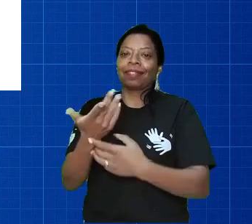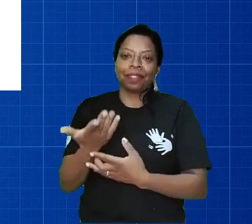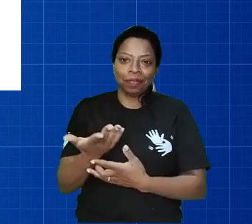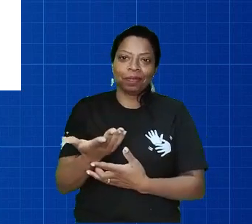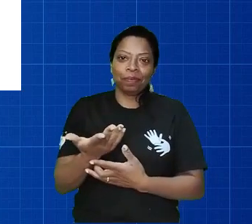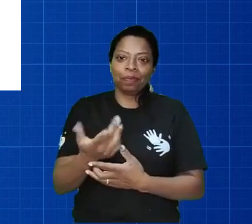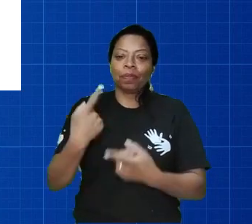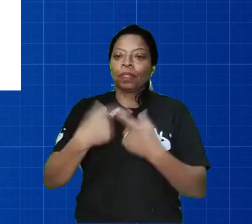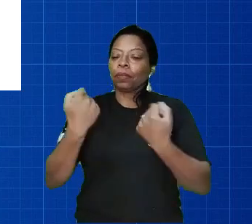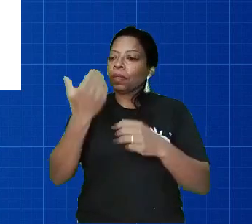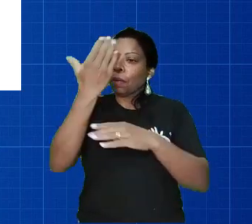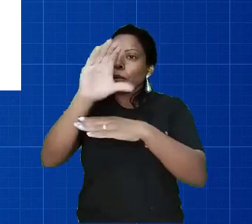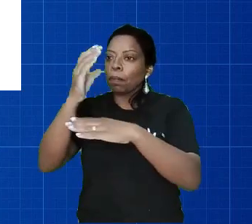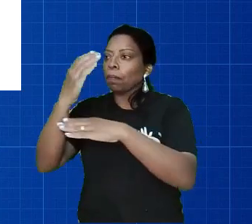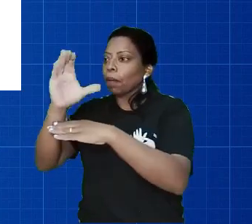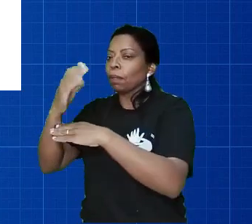nos sistemas do governo federal.